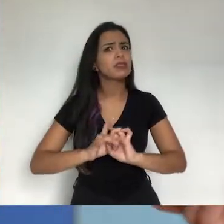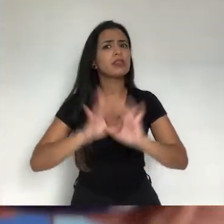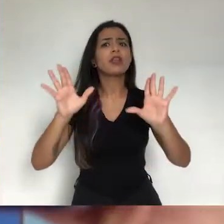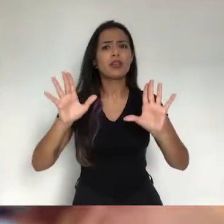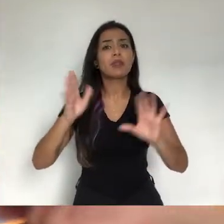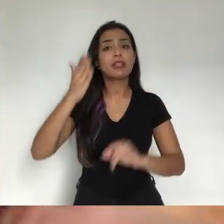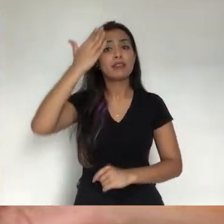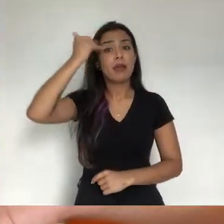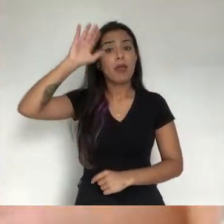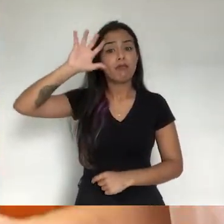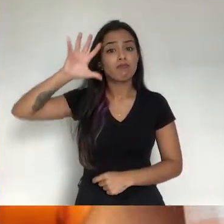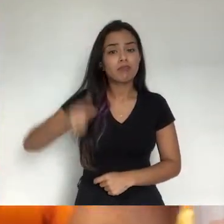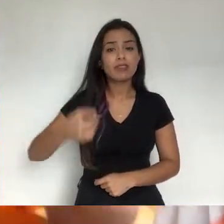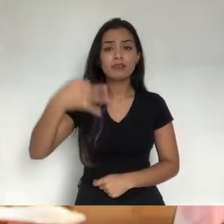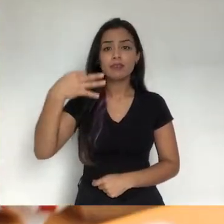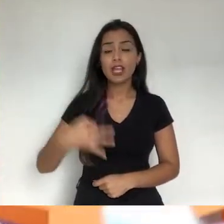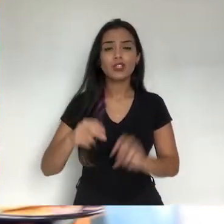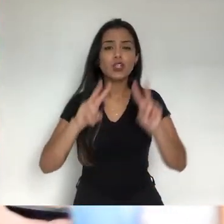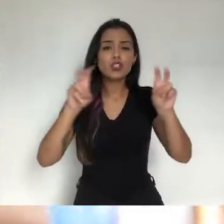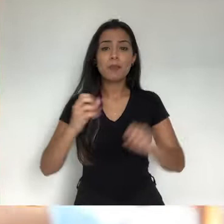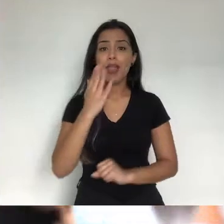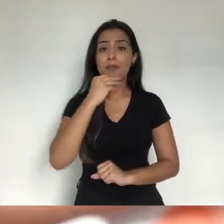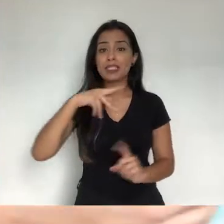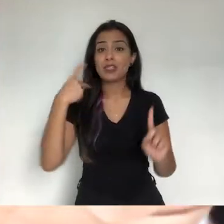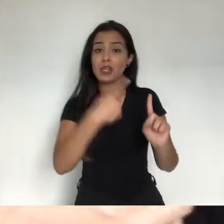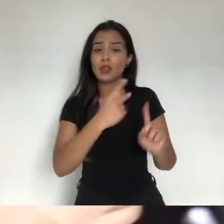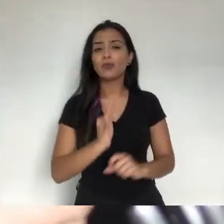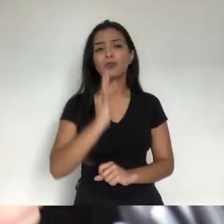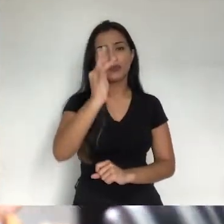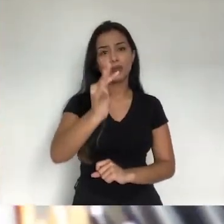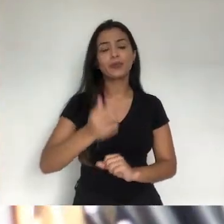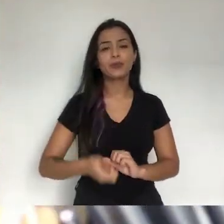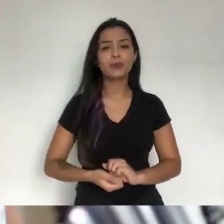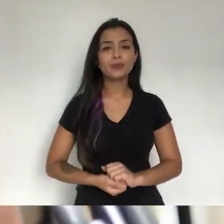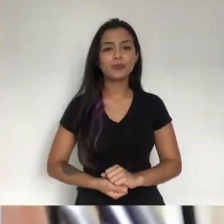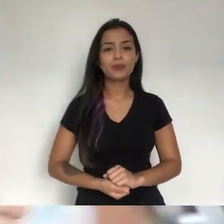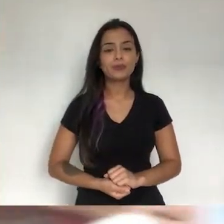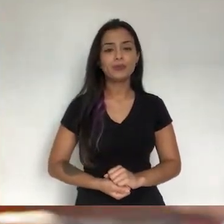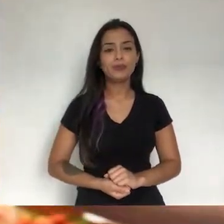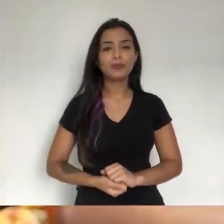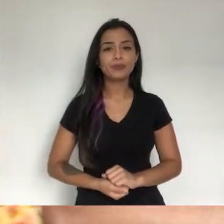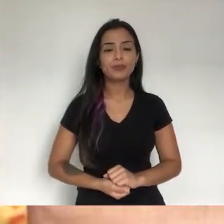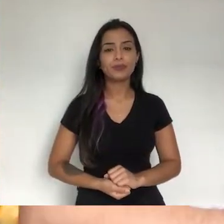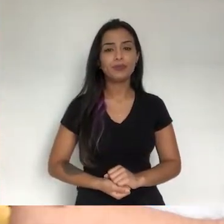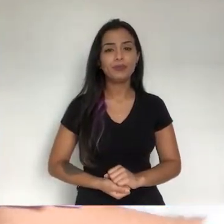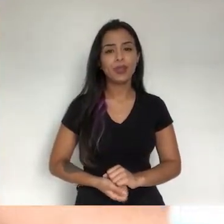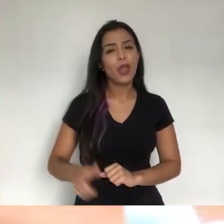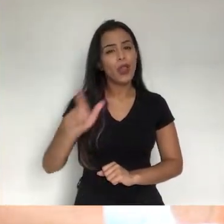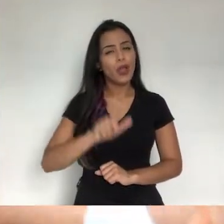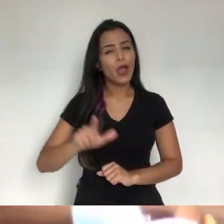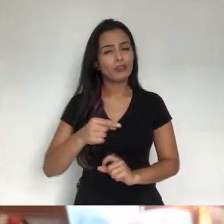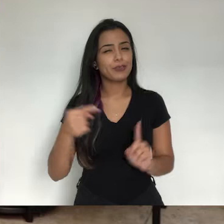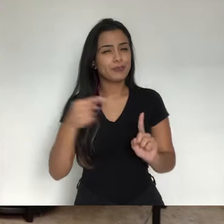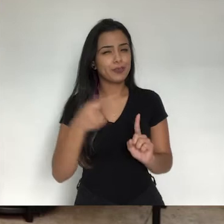se virar e de saber tomar boas decisões a respeito da alimentação que ele vai ter. Claro que o meu filho